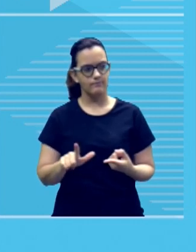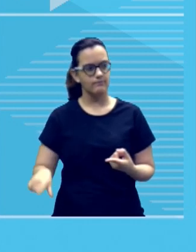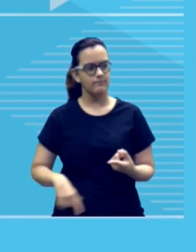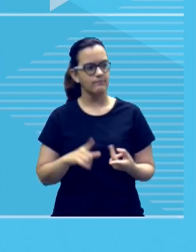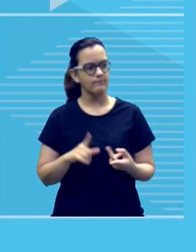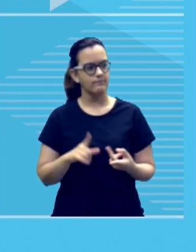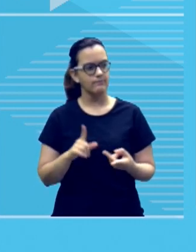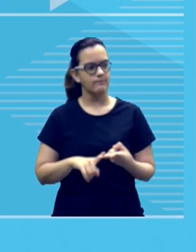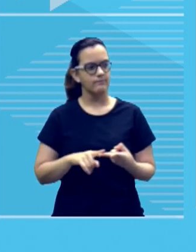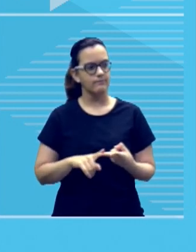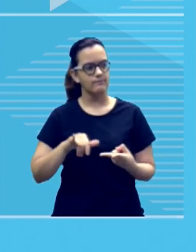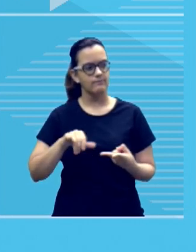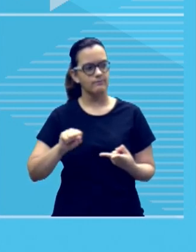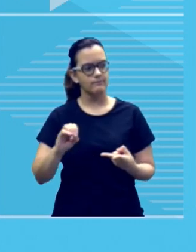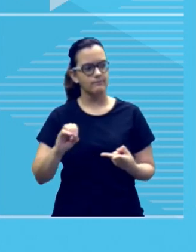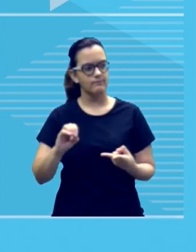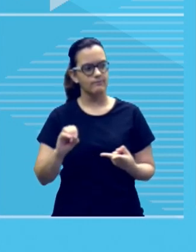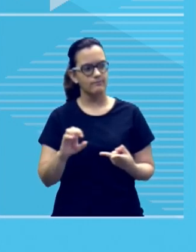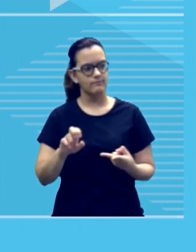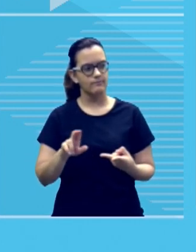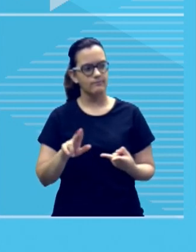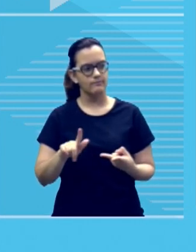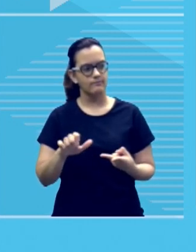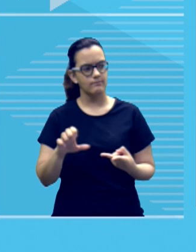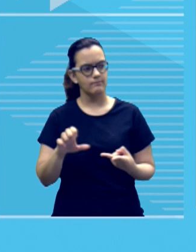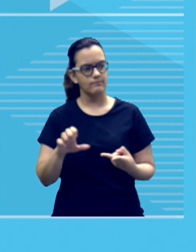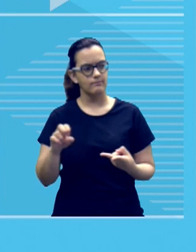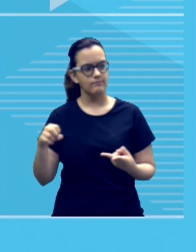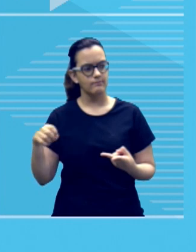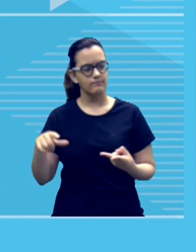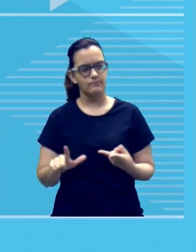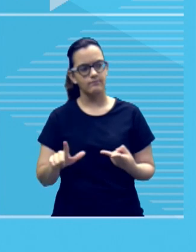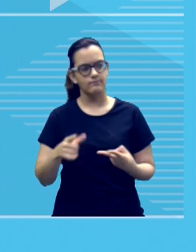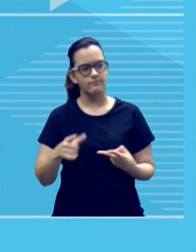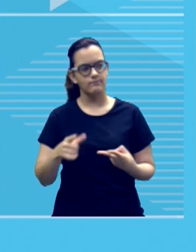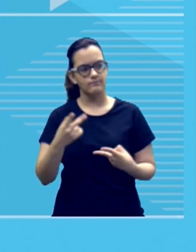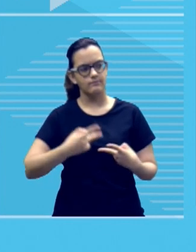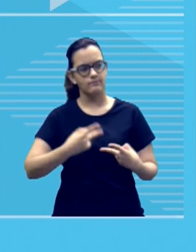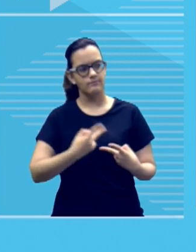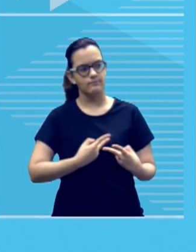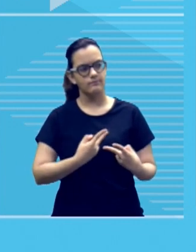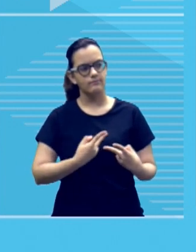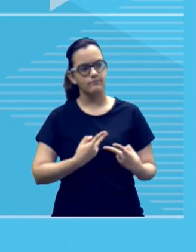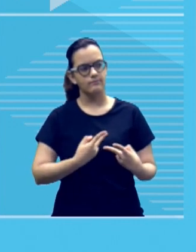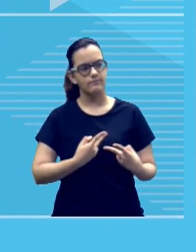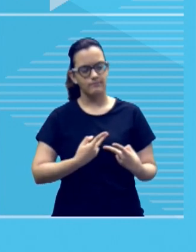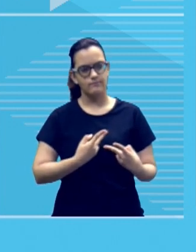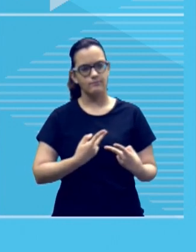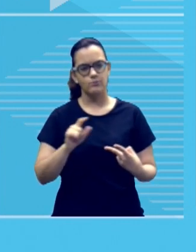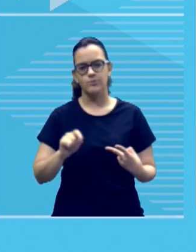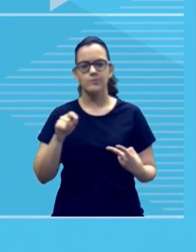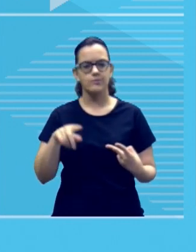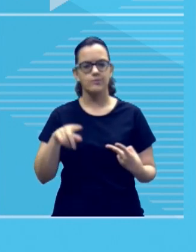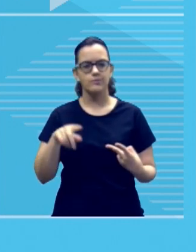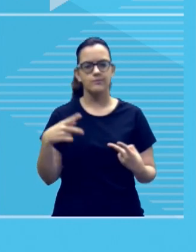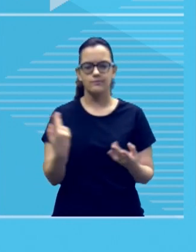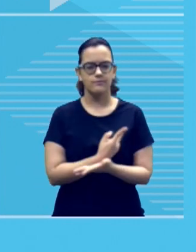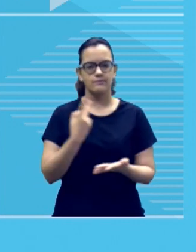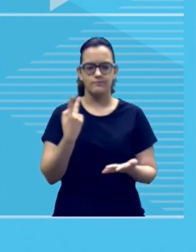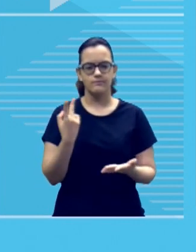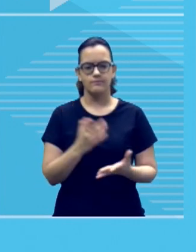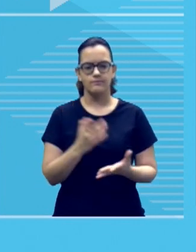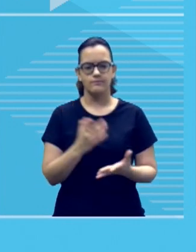tipo de isomeria ou senão a isomeria entre esses compostos aí pessoal esse tipo de isomeria está acontecendo aí qual